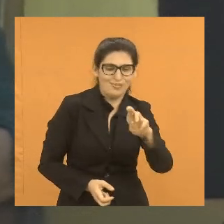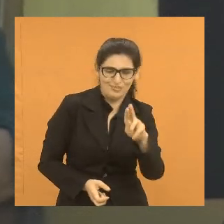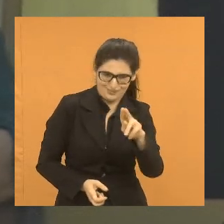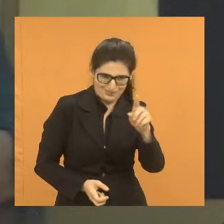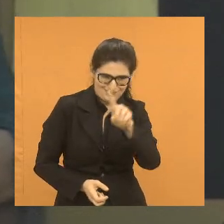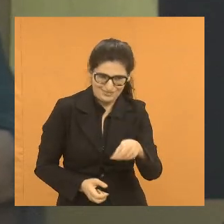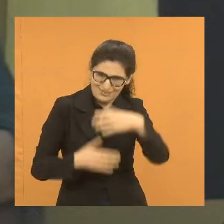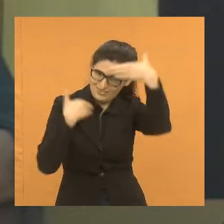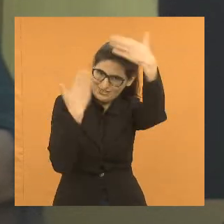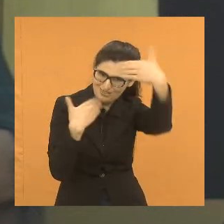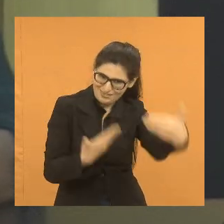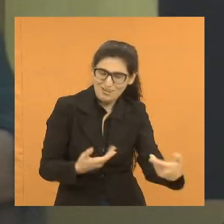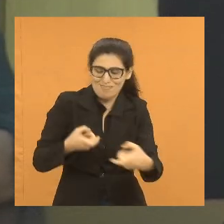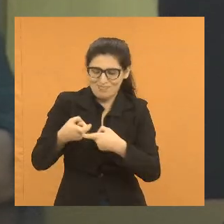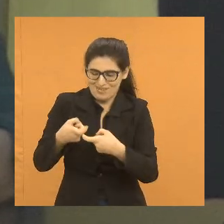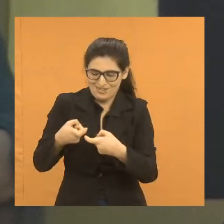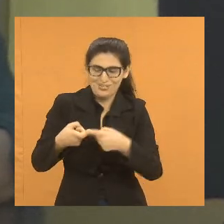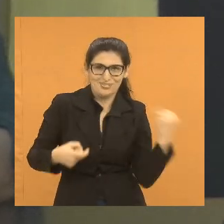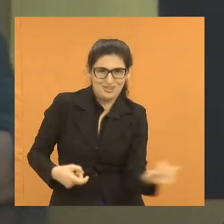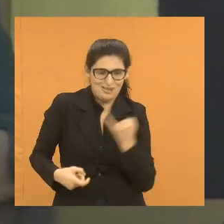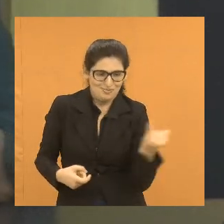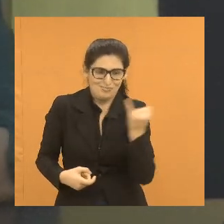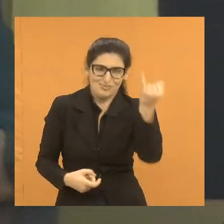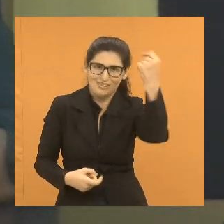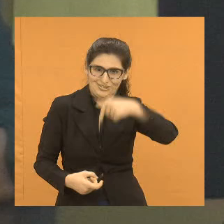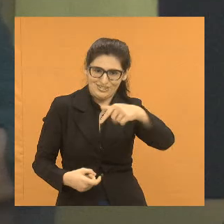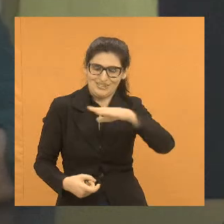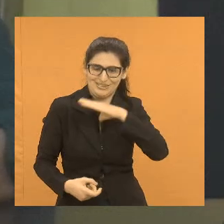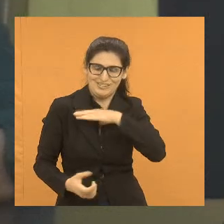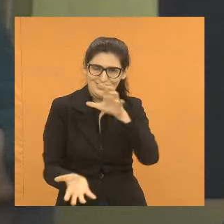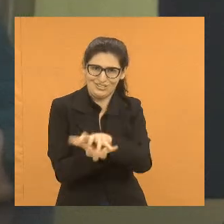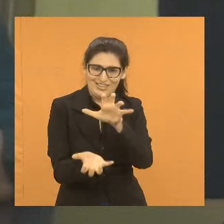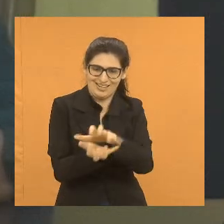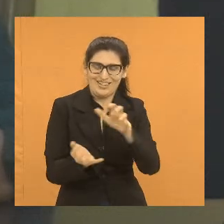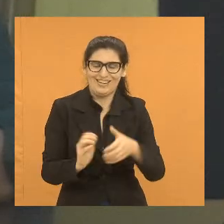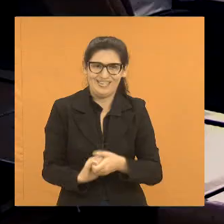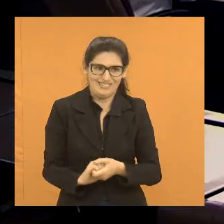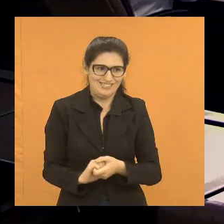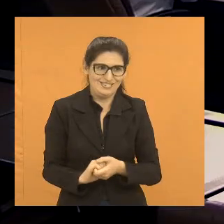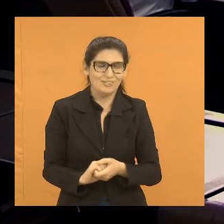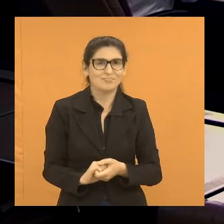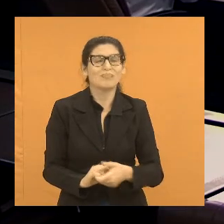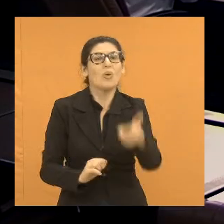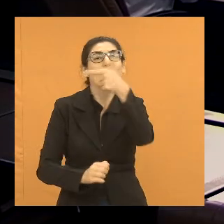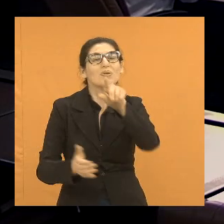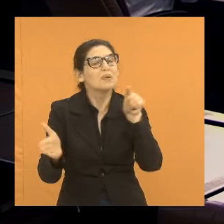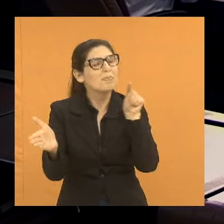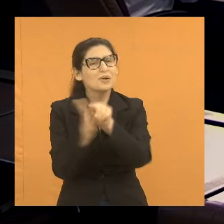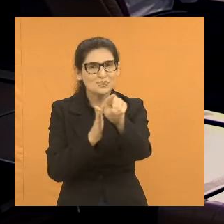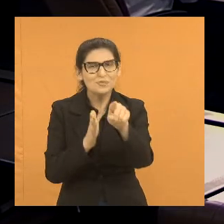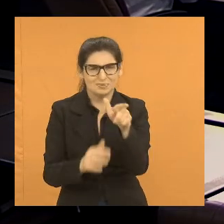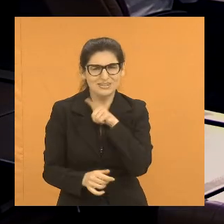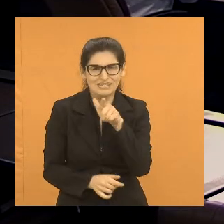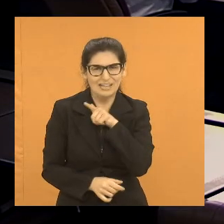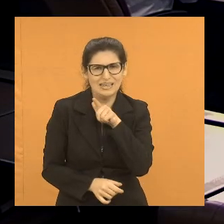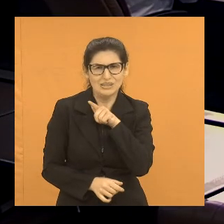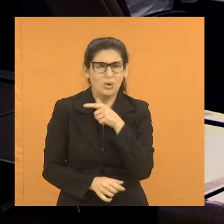homenageado esse médico importante para o nosso município. Não sei se tem alguém quer fazer alguma